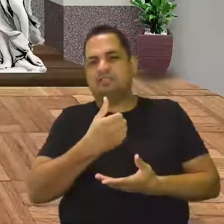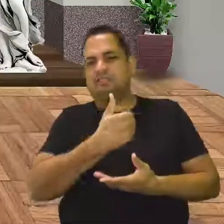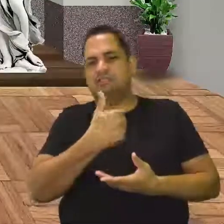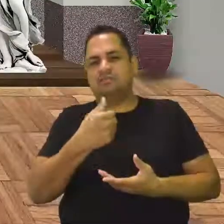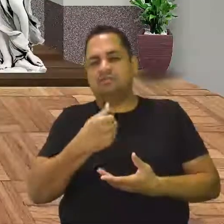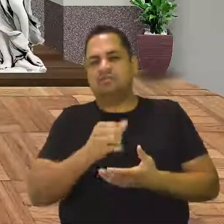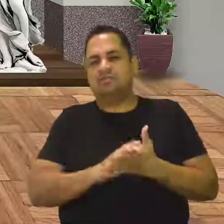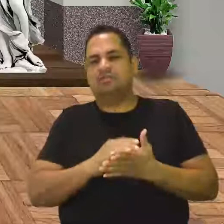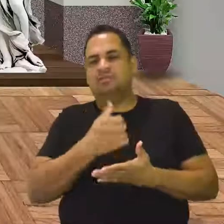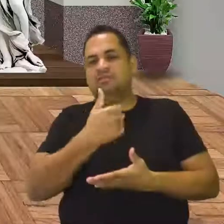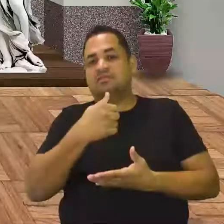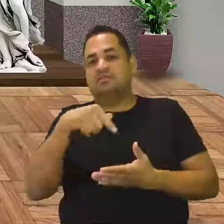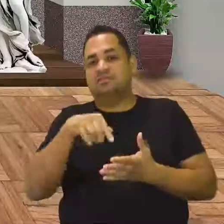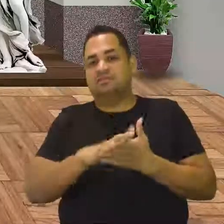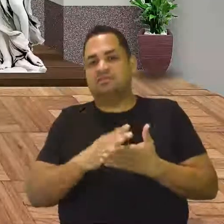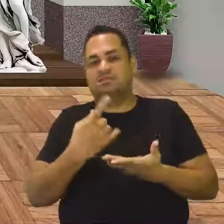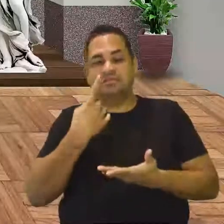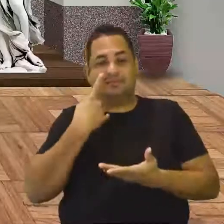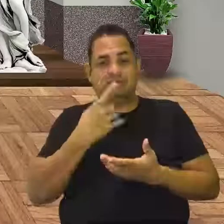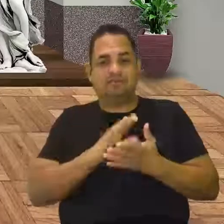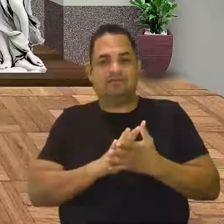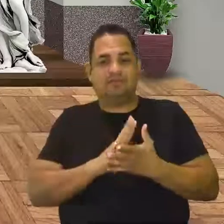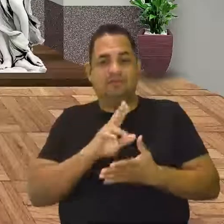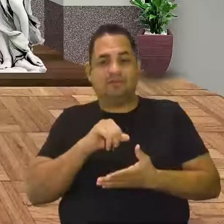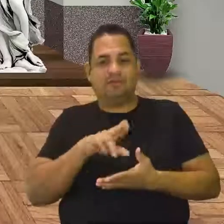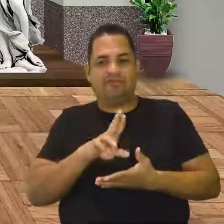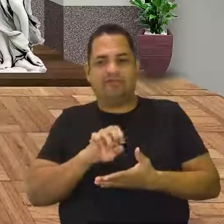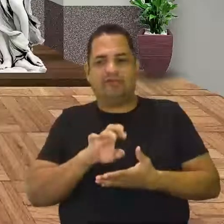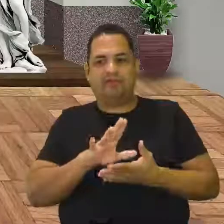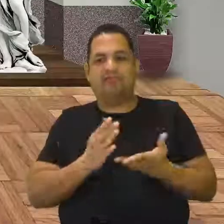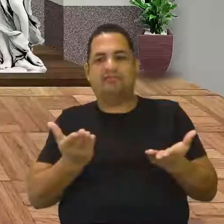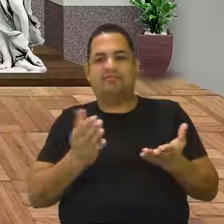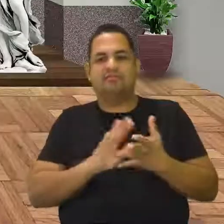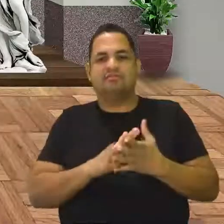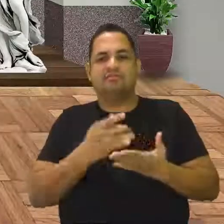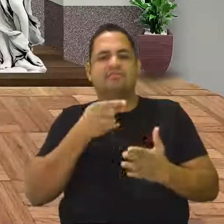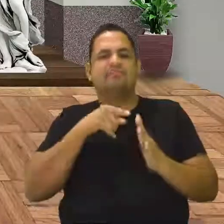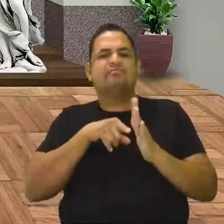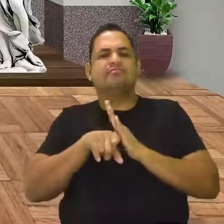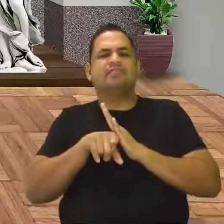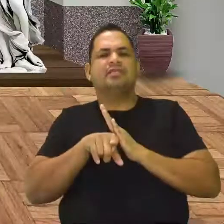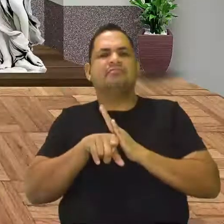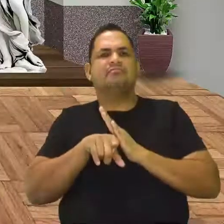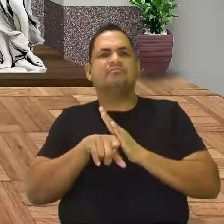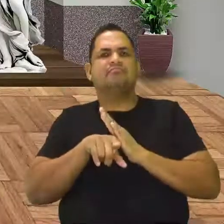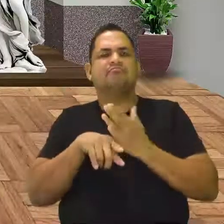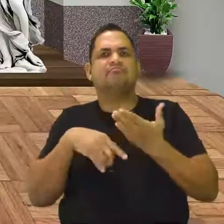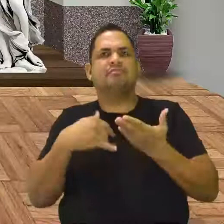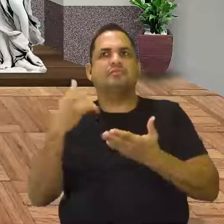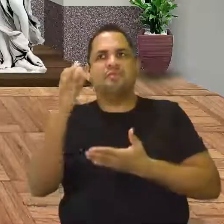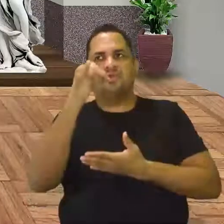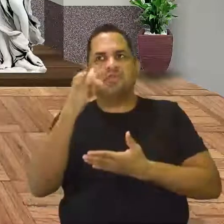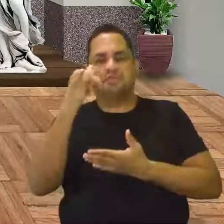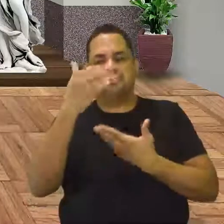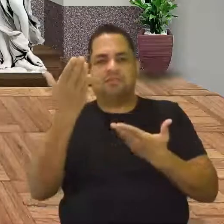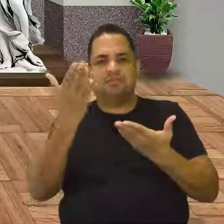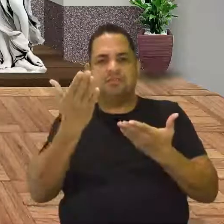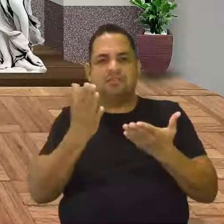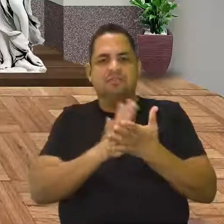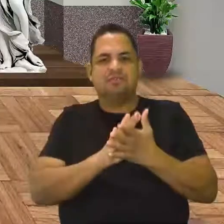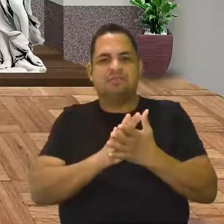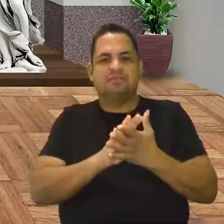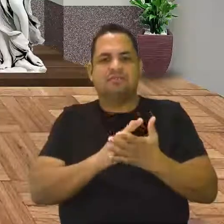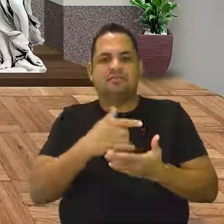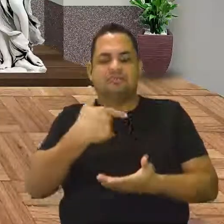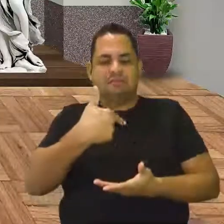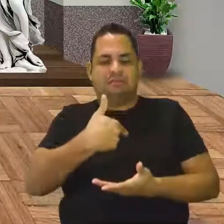uma novela. Vocês irão acompanhar comigo uma novela. Não quero que vocês percam nenhum capítulo. Sabe por quê? Essa novela ela se trata